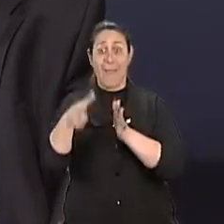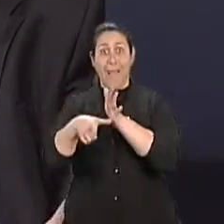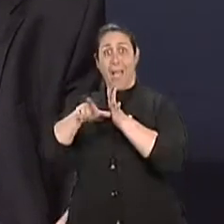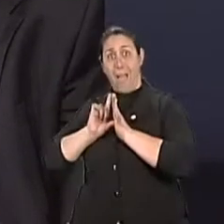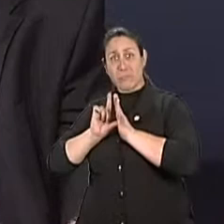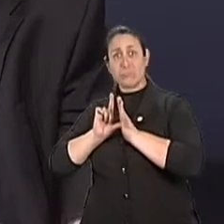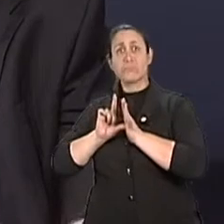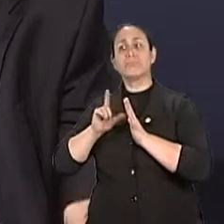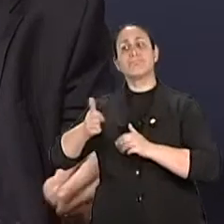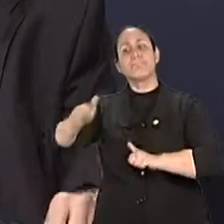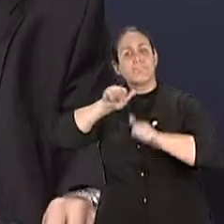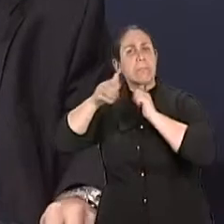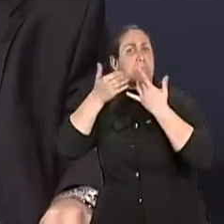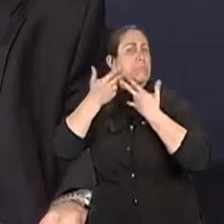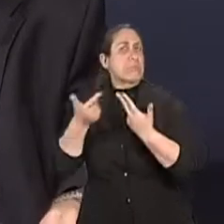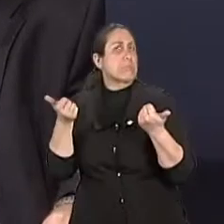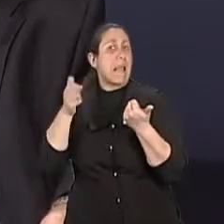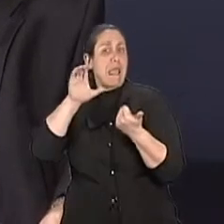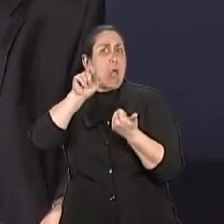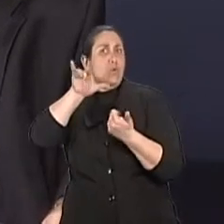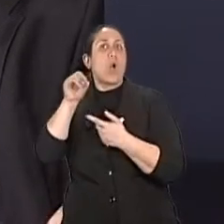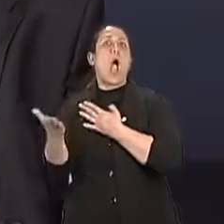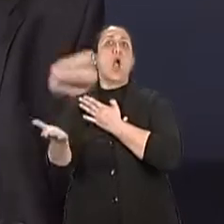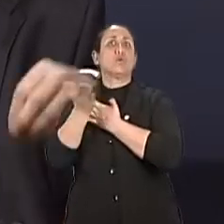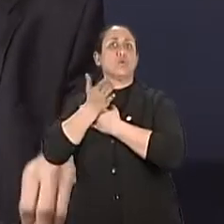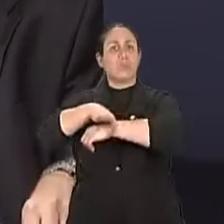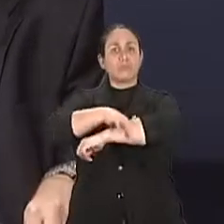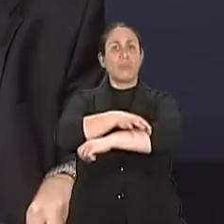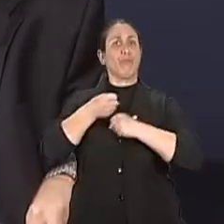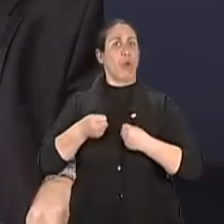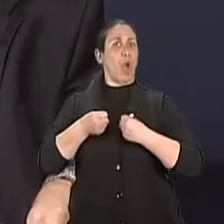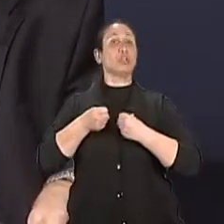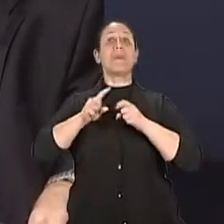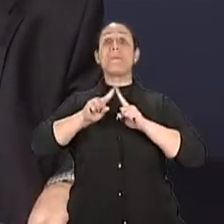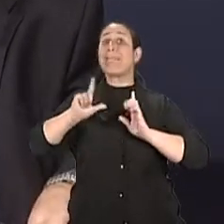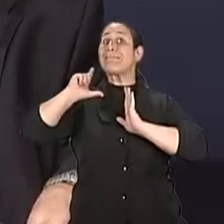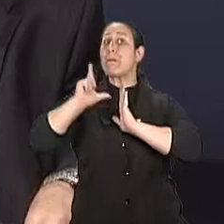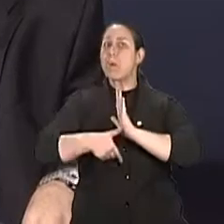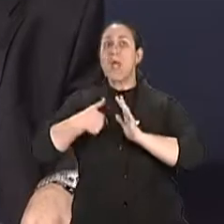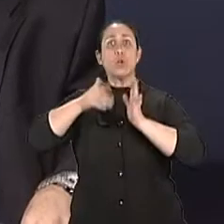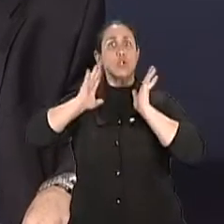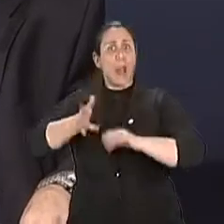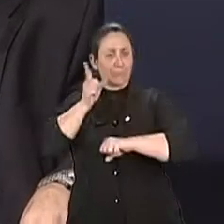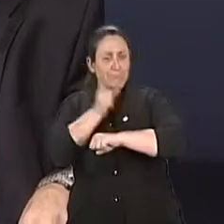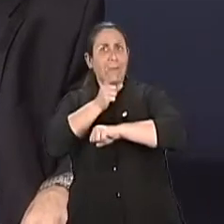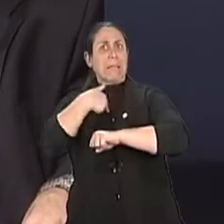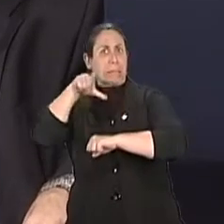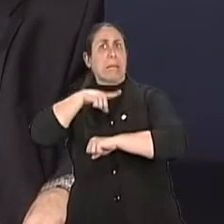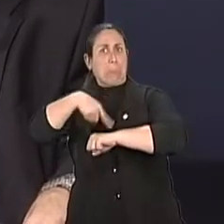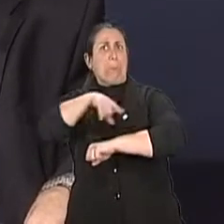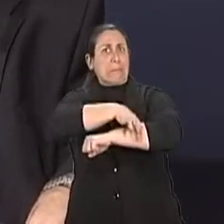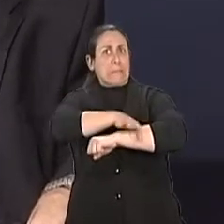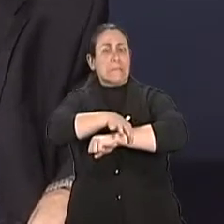O cálcio ele é absorvido no intestino, então com os alimentos. E quem ajuda ele a ser